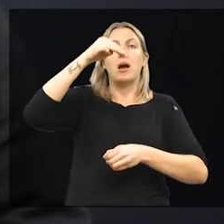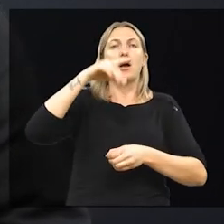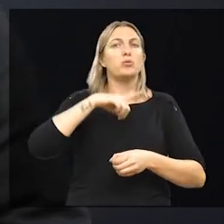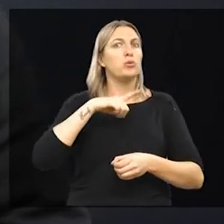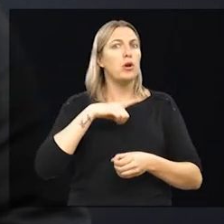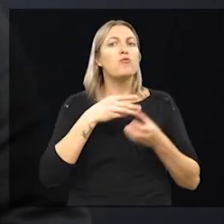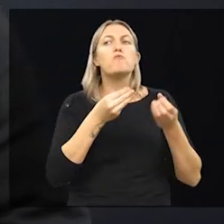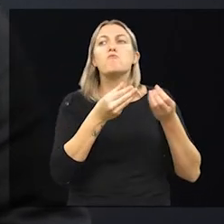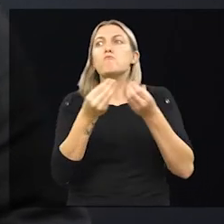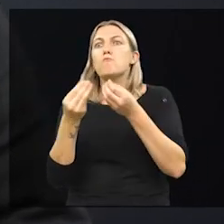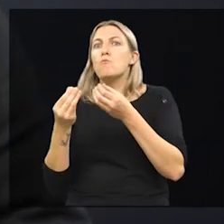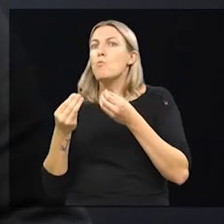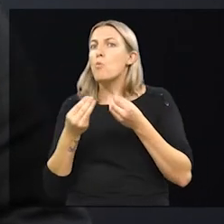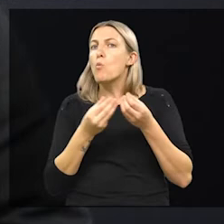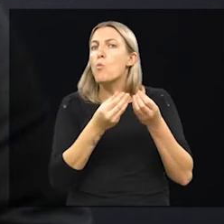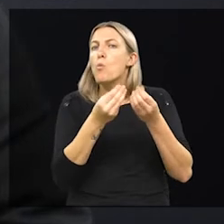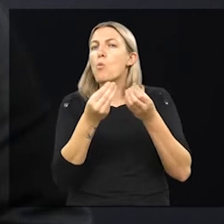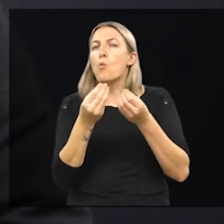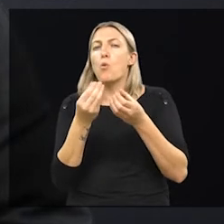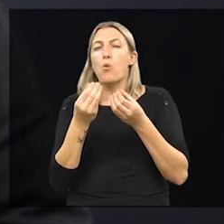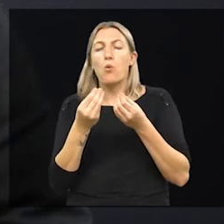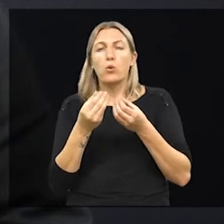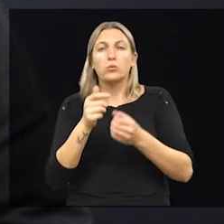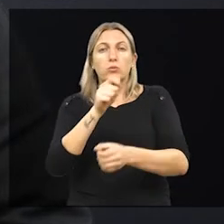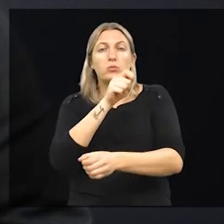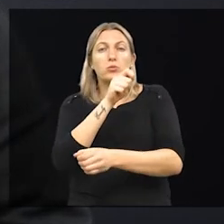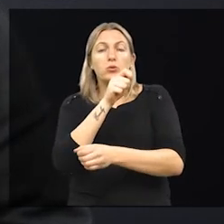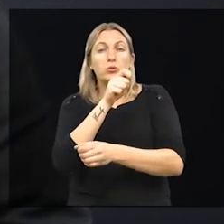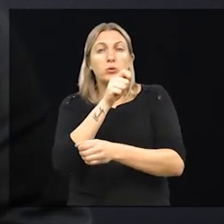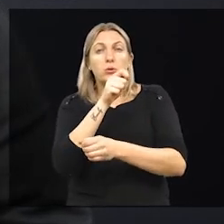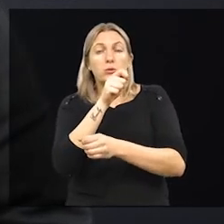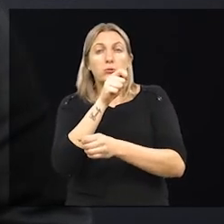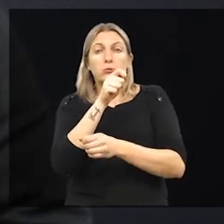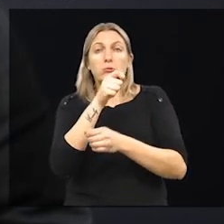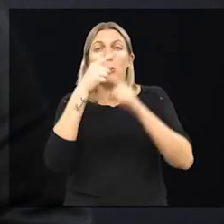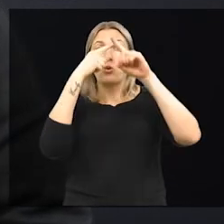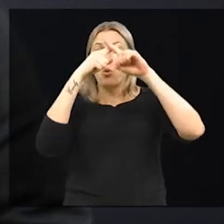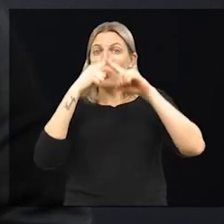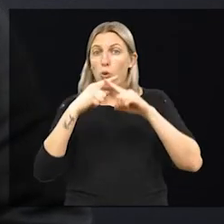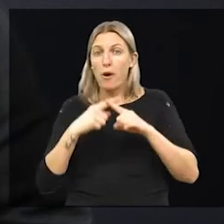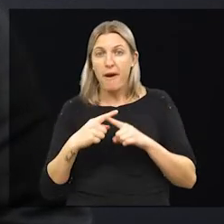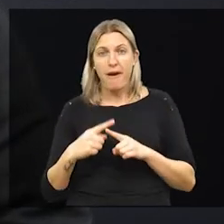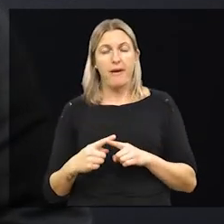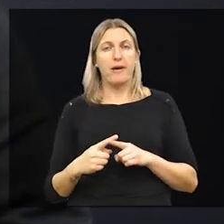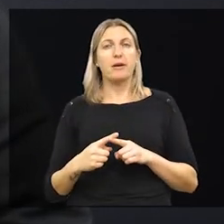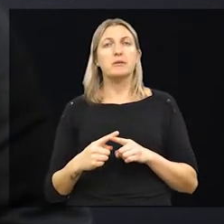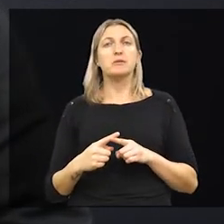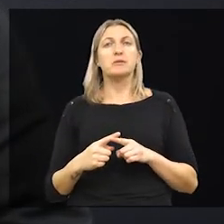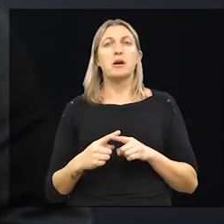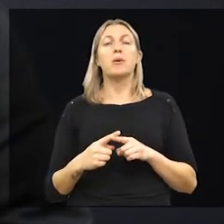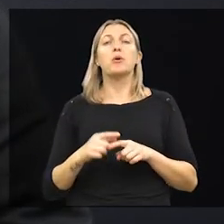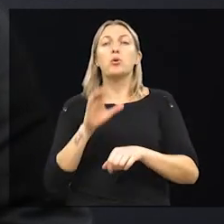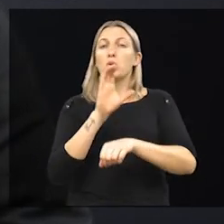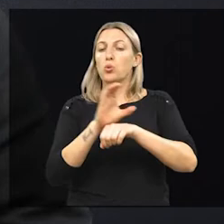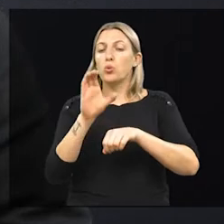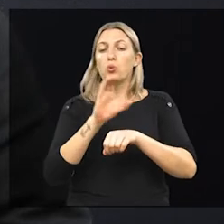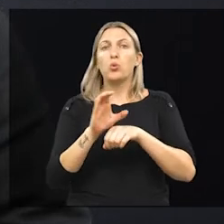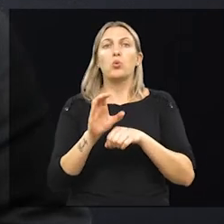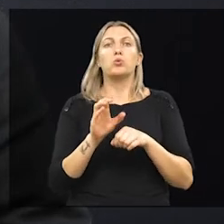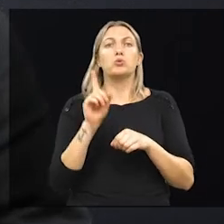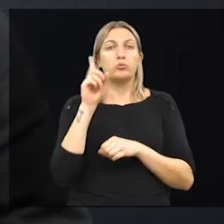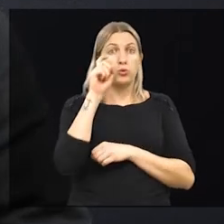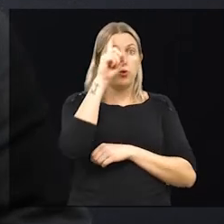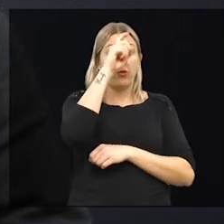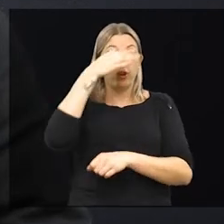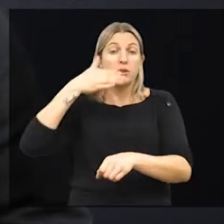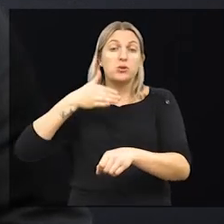uma graduação específica pra você fazer esse mestrado então eu passei no processo de seleção não foi a primeira